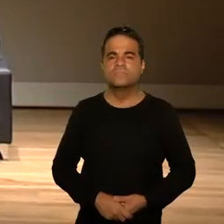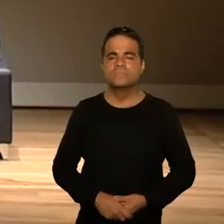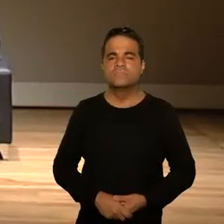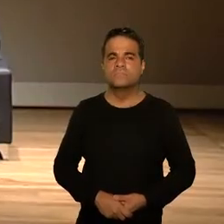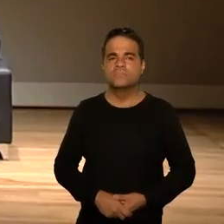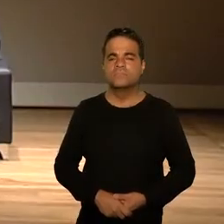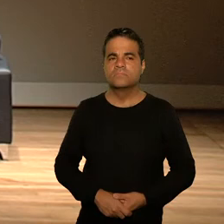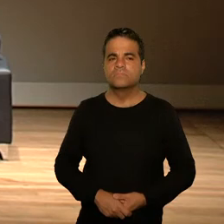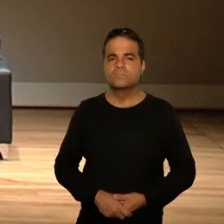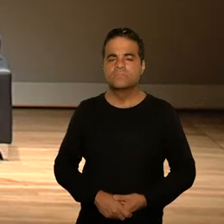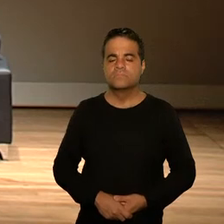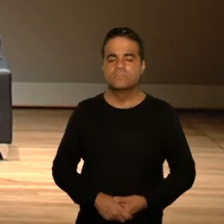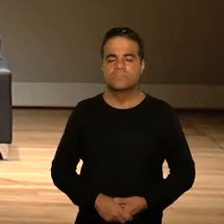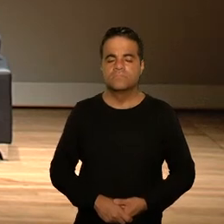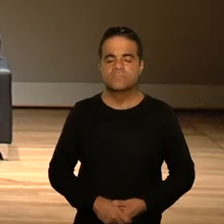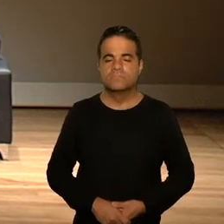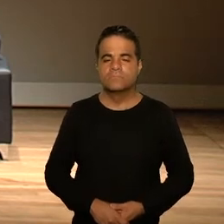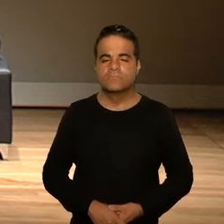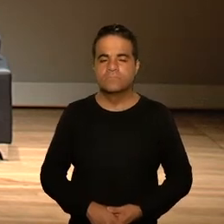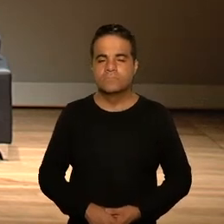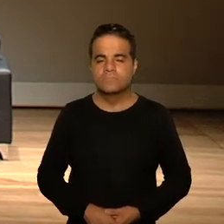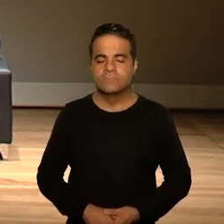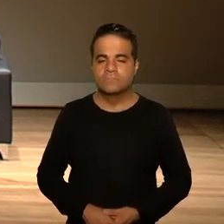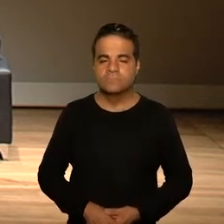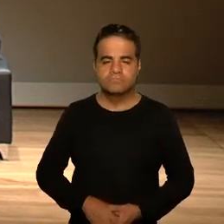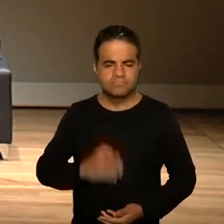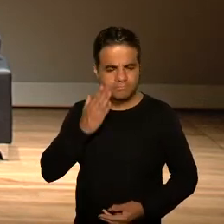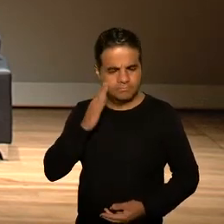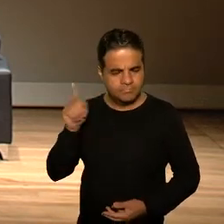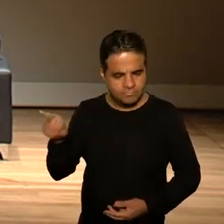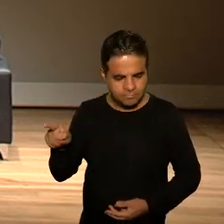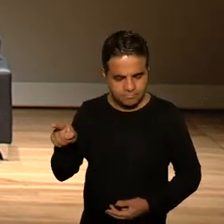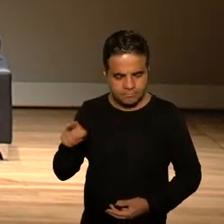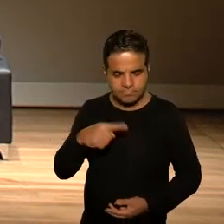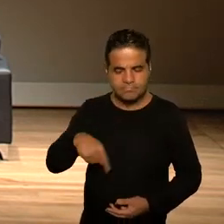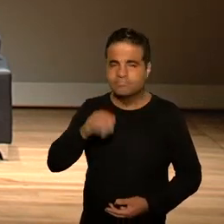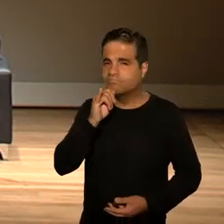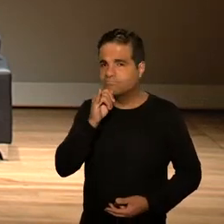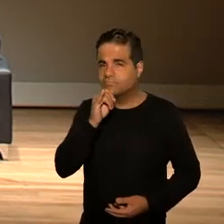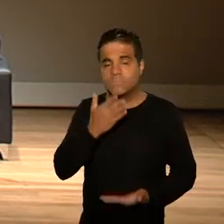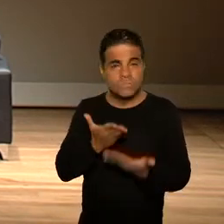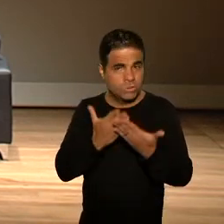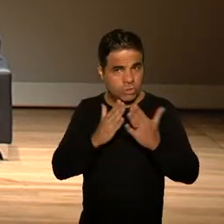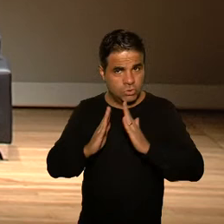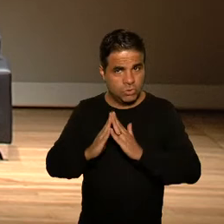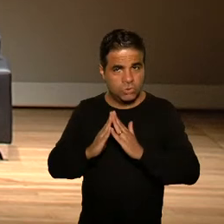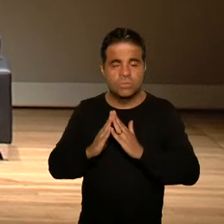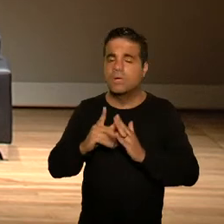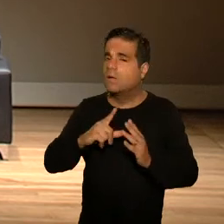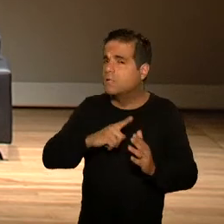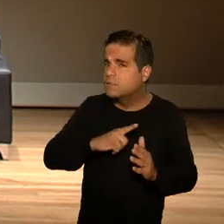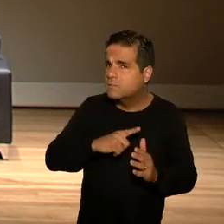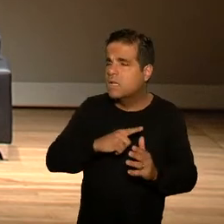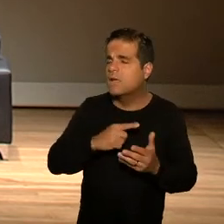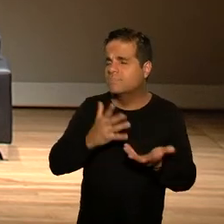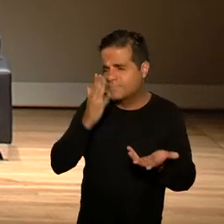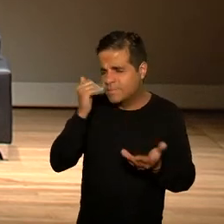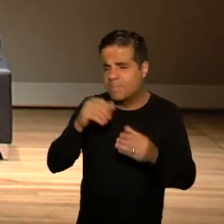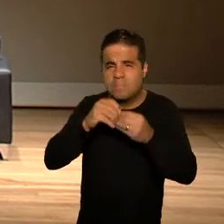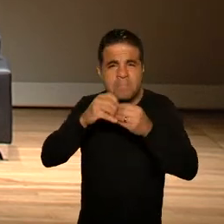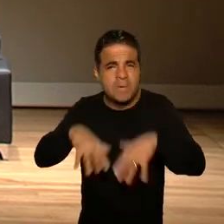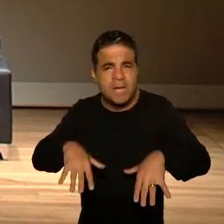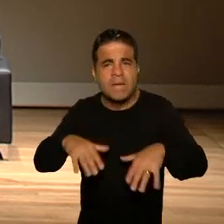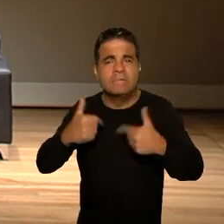entre essas duas áreas e a sabido né que por exemplo na escola tem uma precarização né